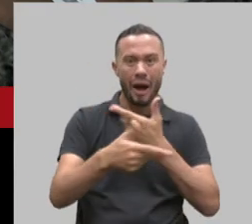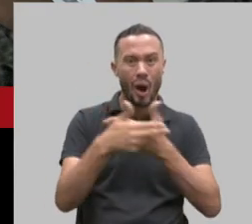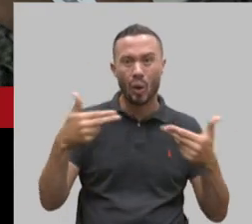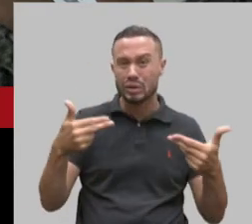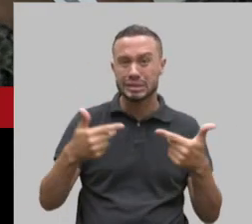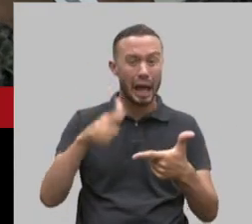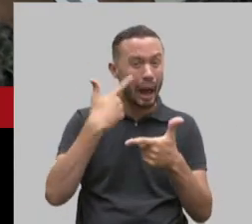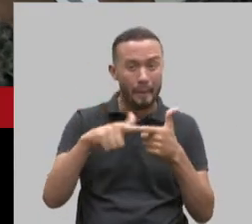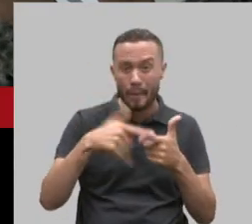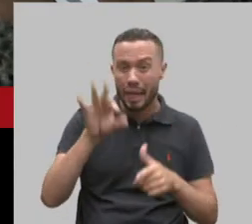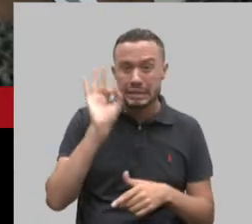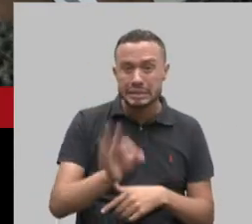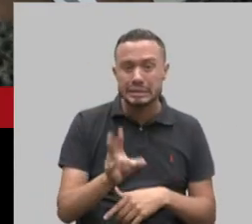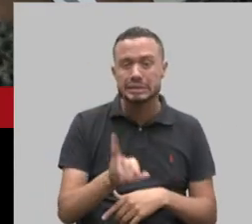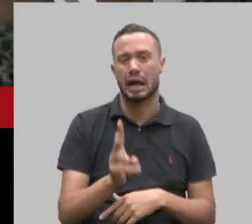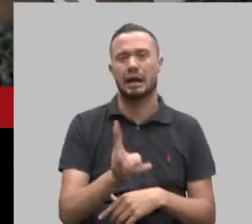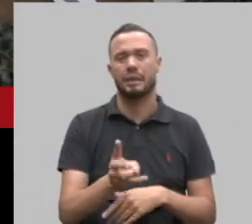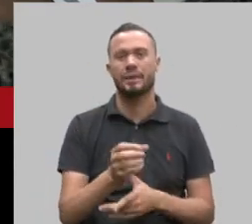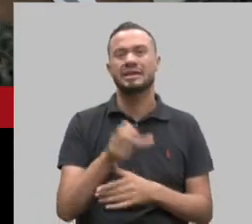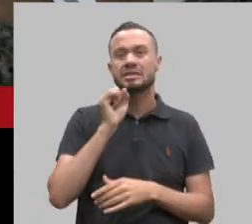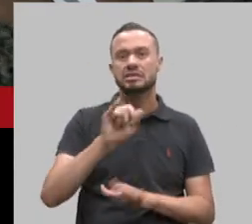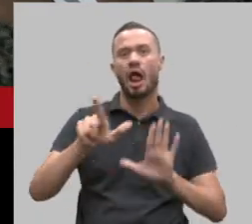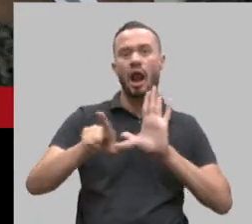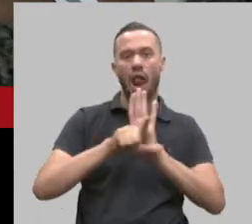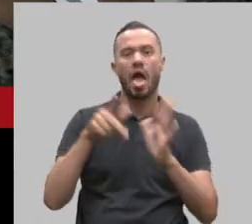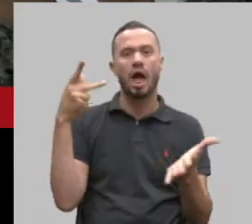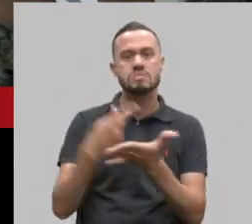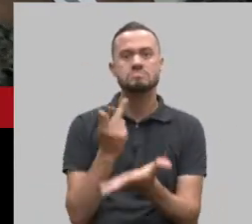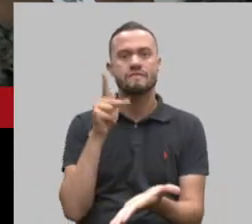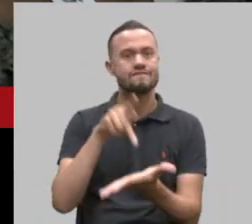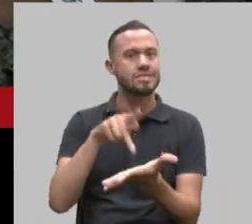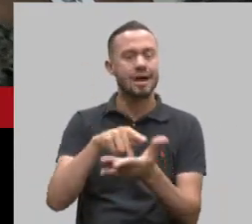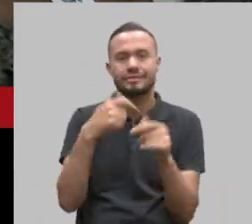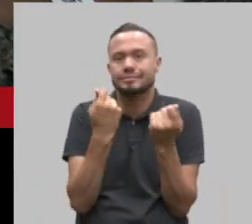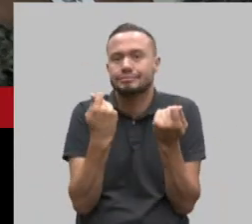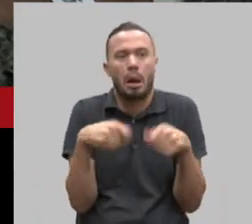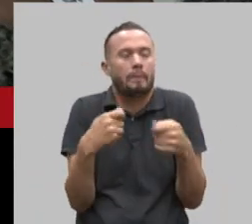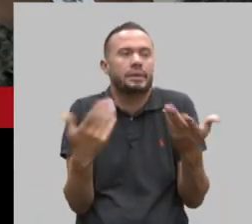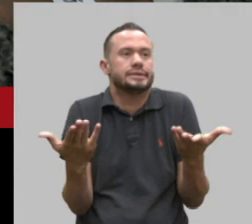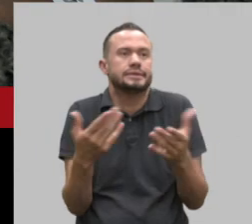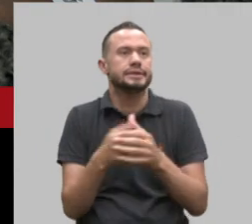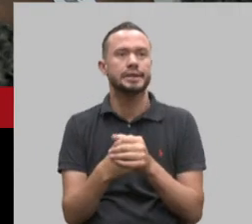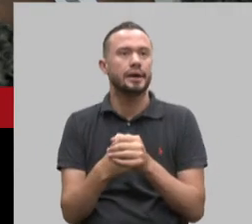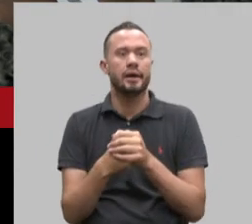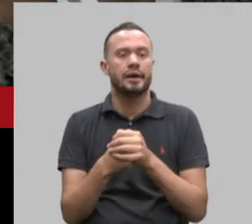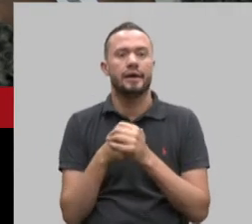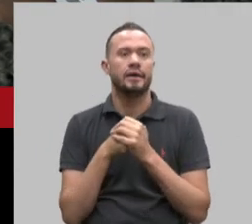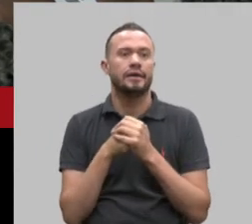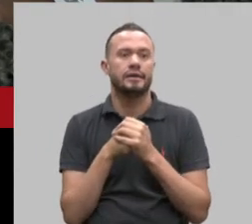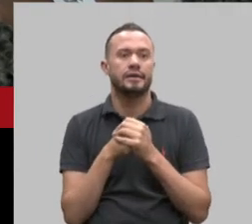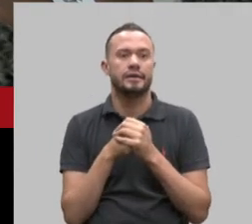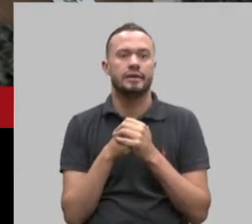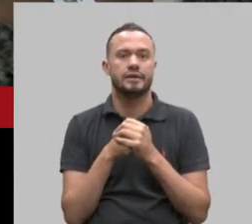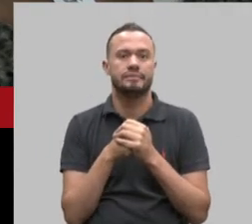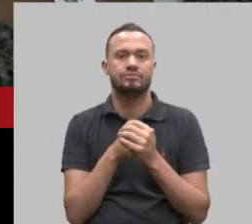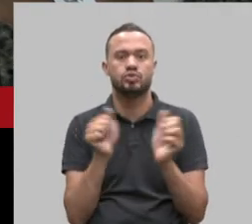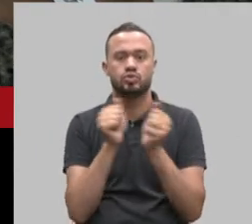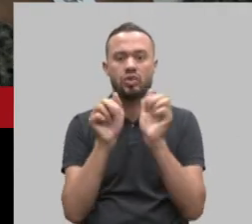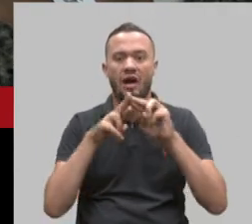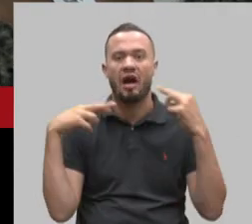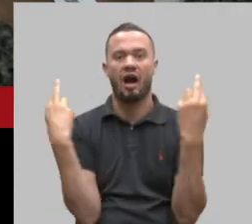se a lei fosse de fato cumprida não não haveria necessidade de você juntar falas e colocarem no